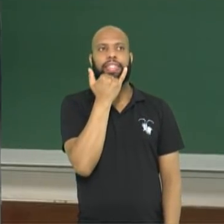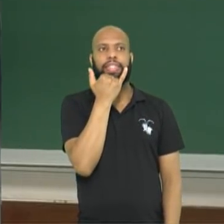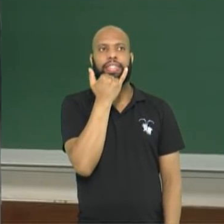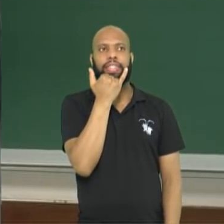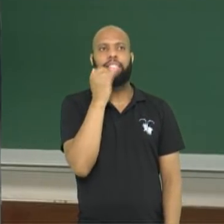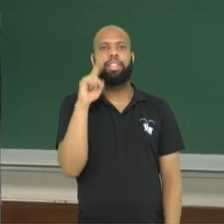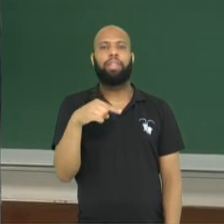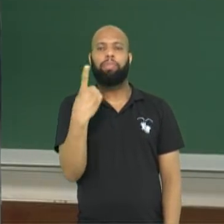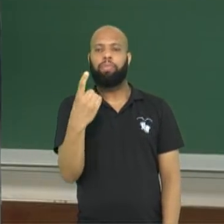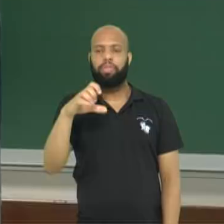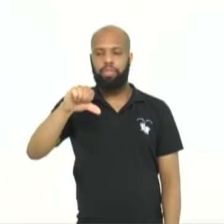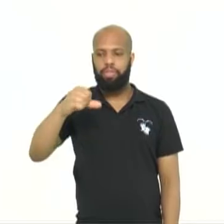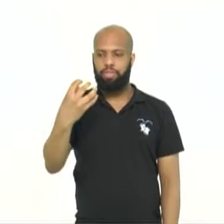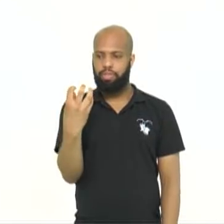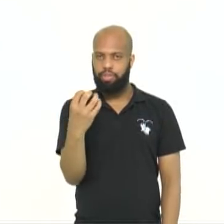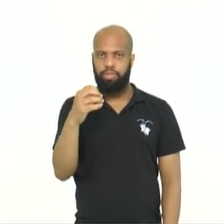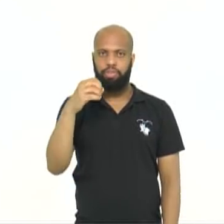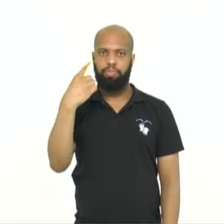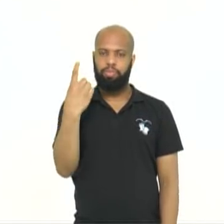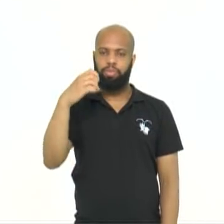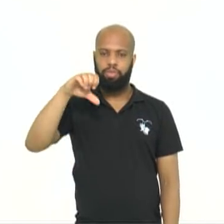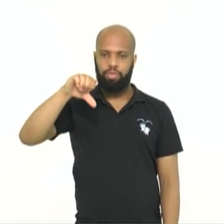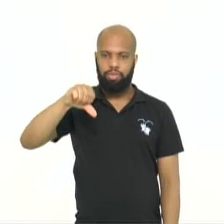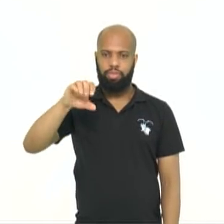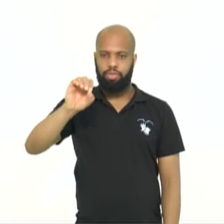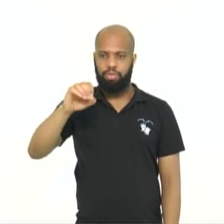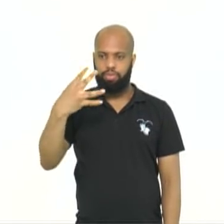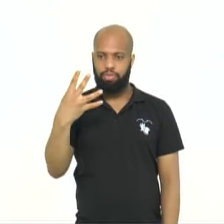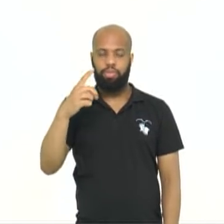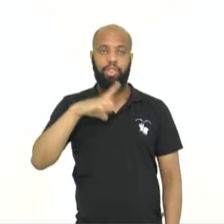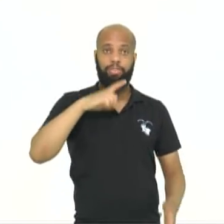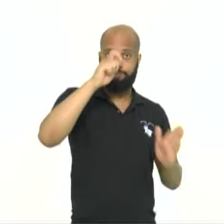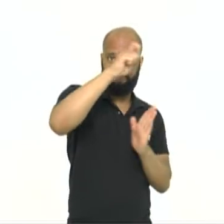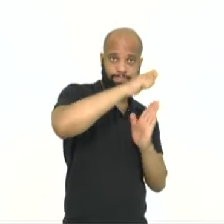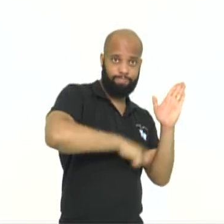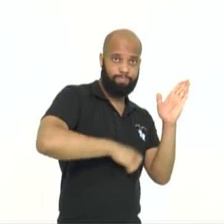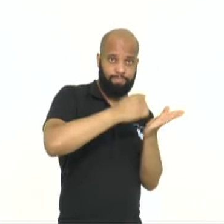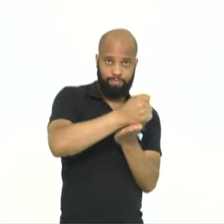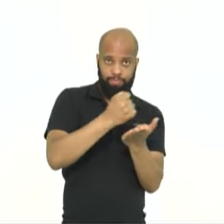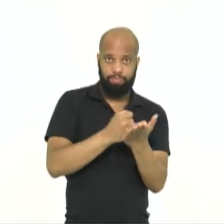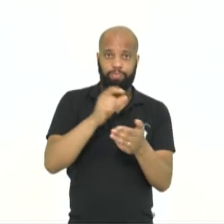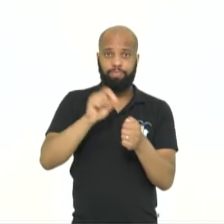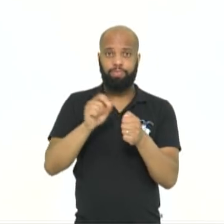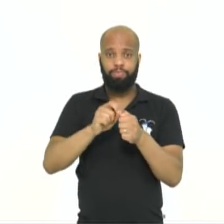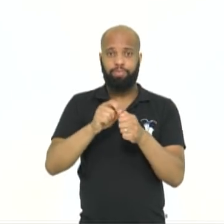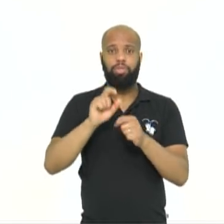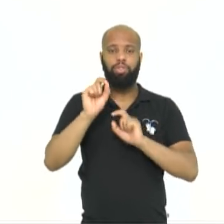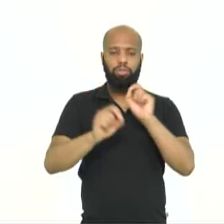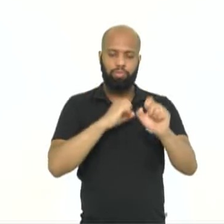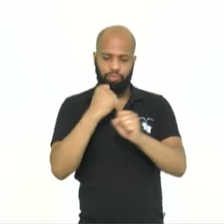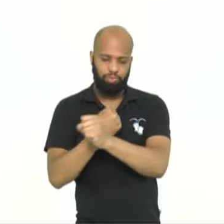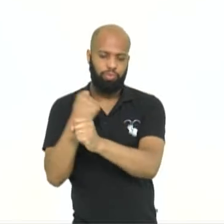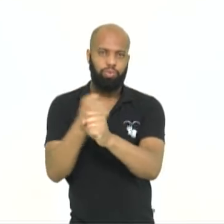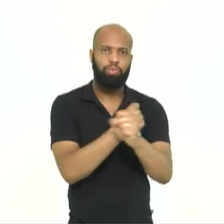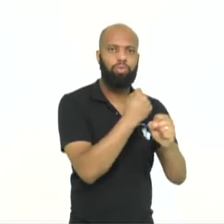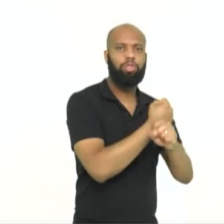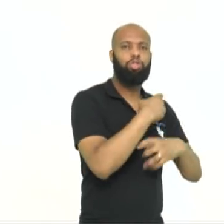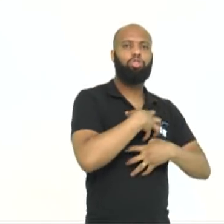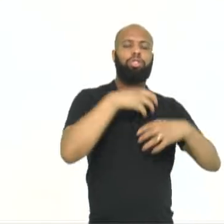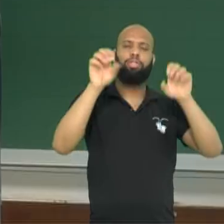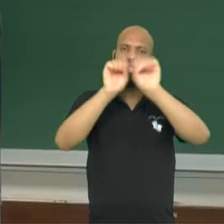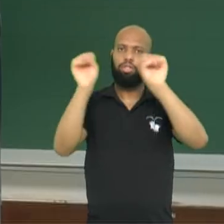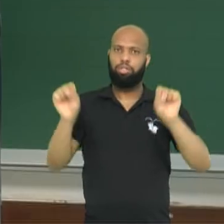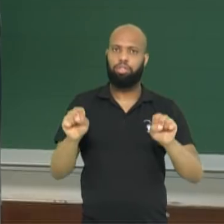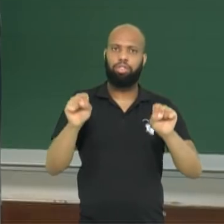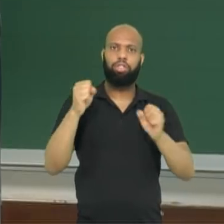em 1904 foi assinado o primeiro contrato de realização das obras desse sistema de saneamento. Foi